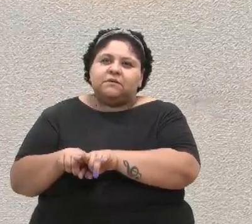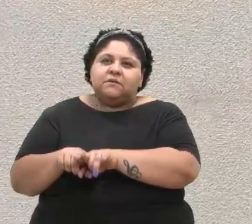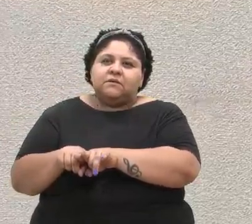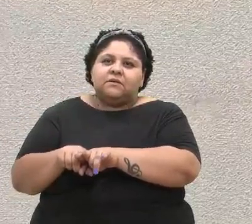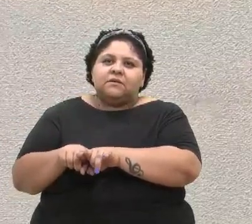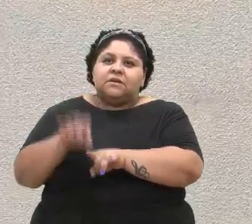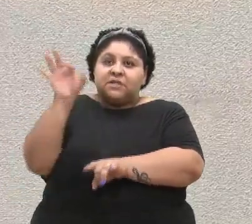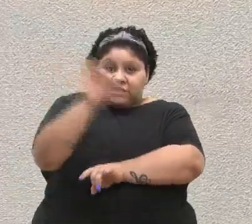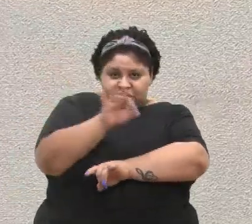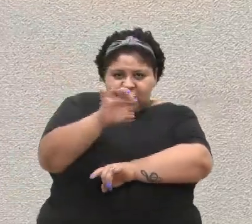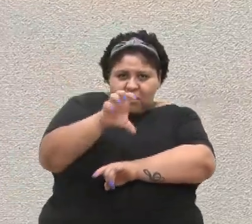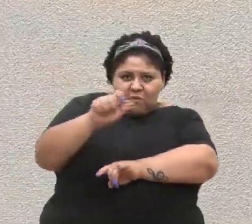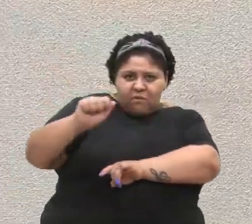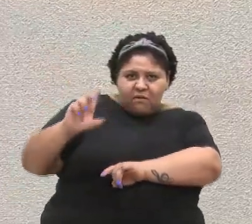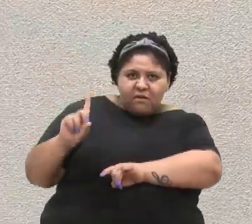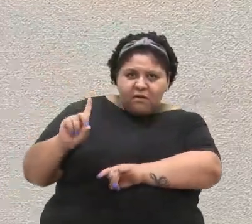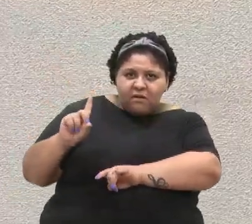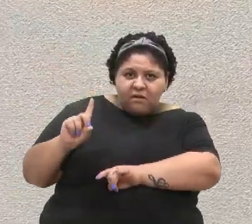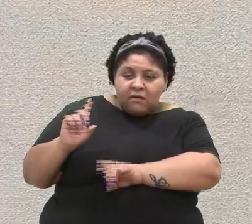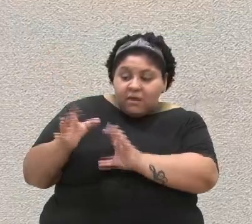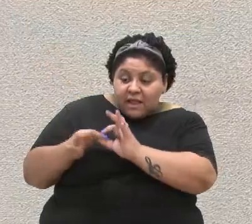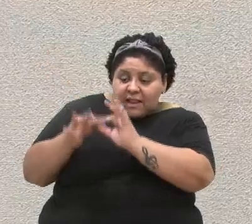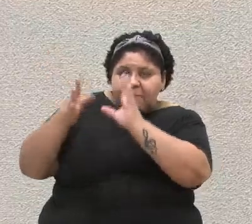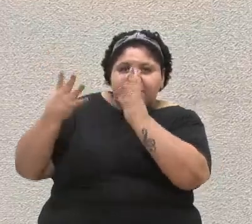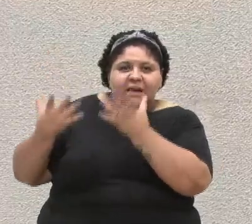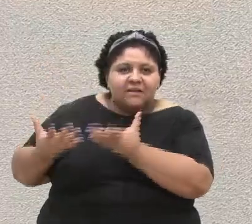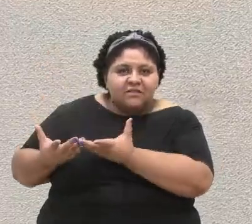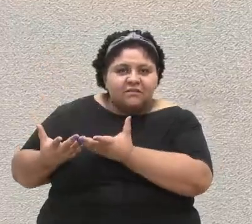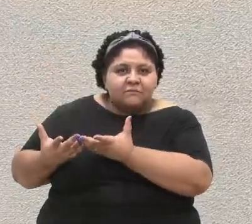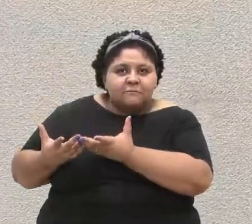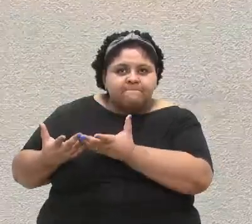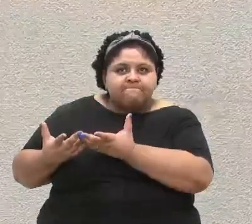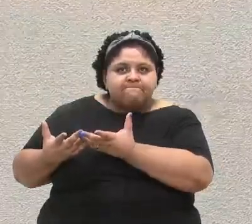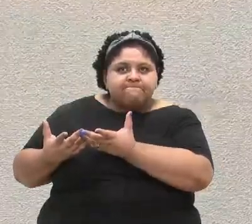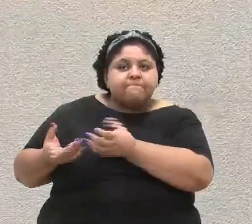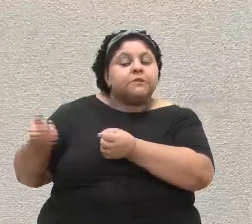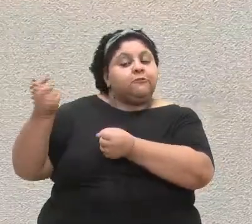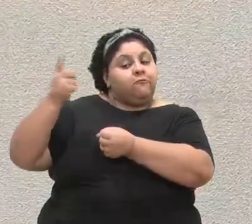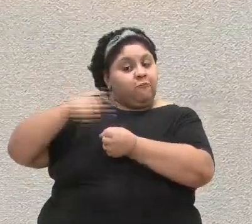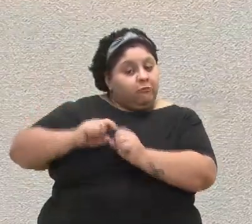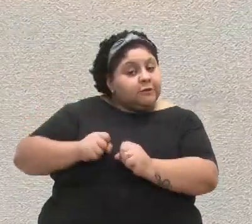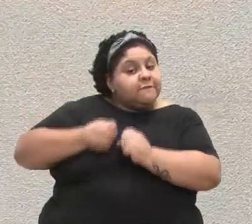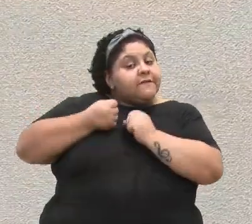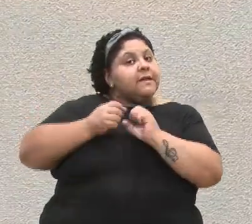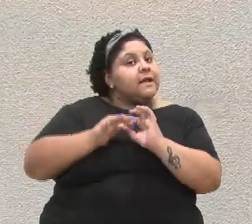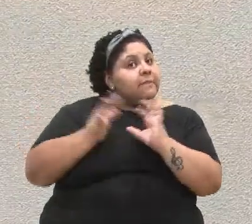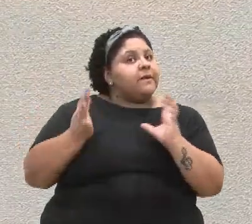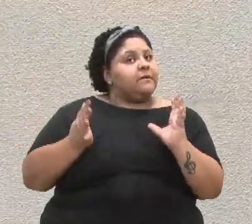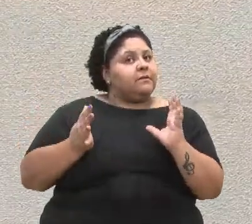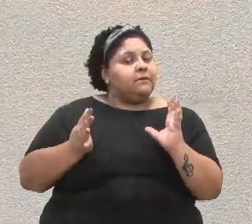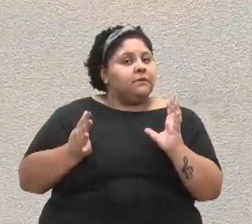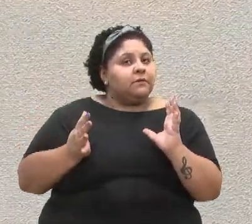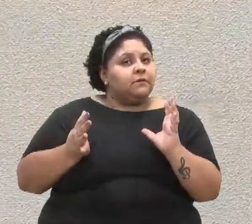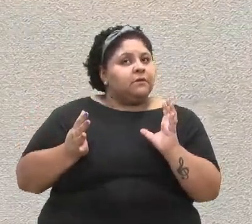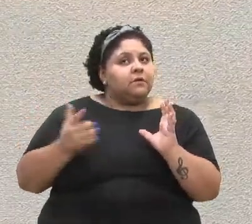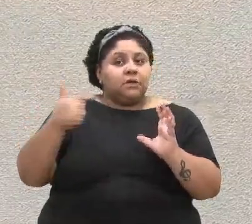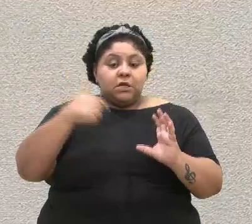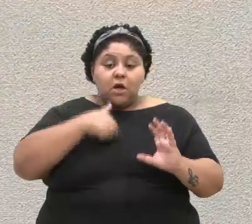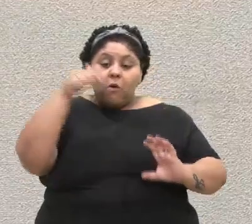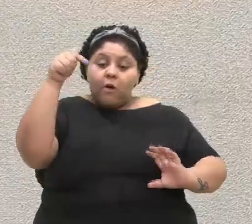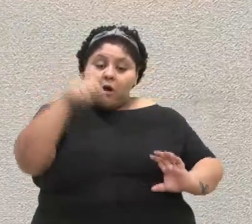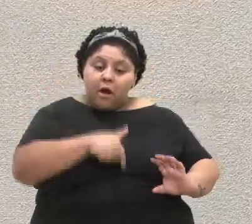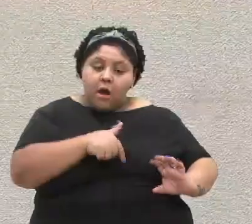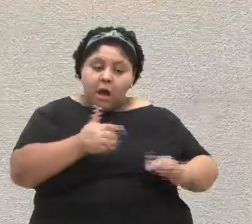Vai taxar o IAD. E a liberdade? Volto a defender a liberdade, né? E eu aqui,